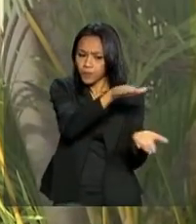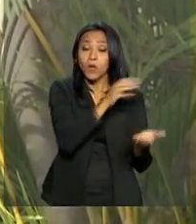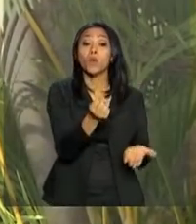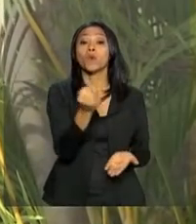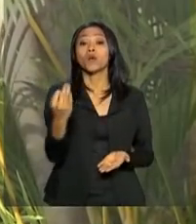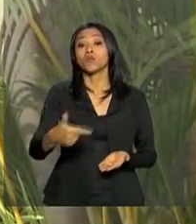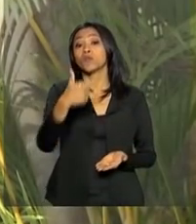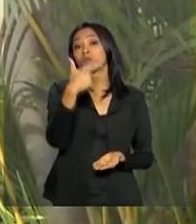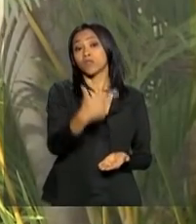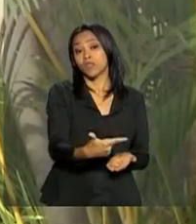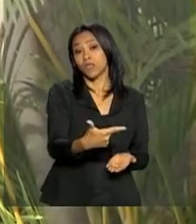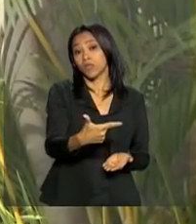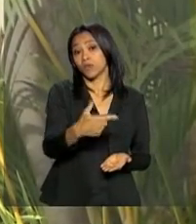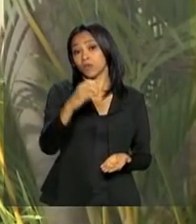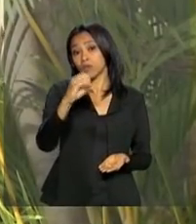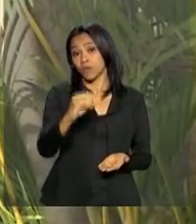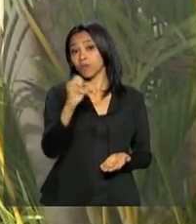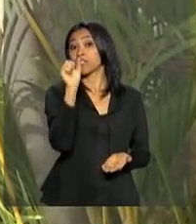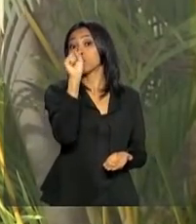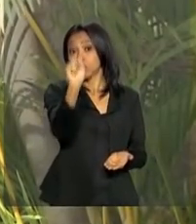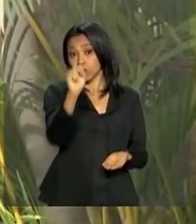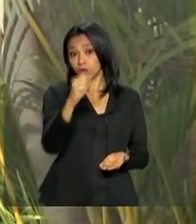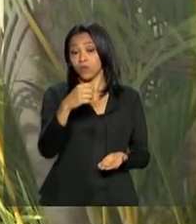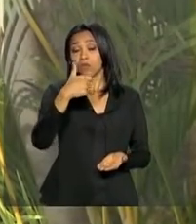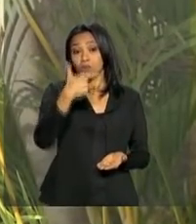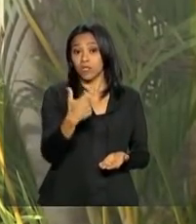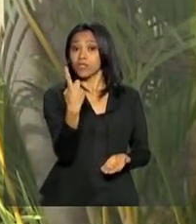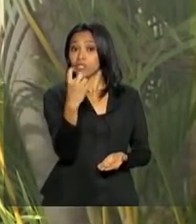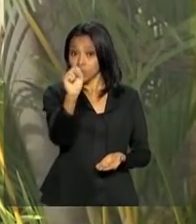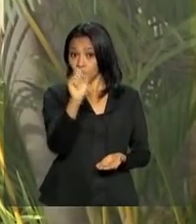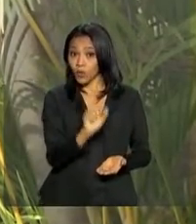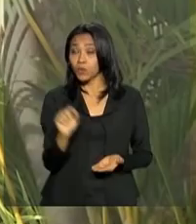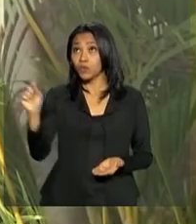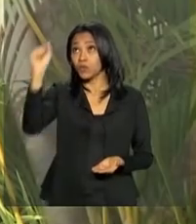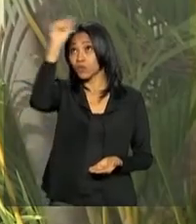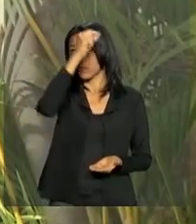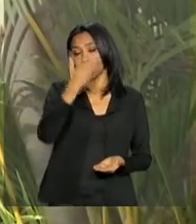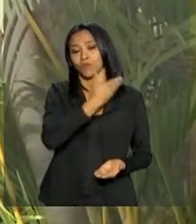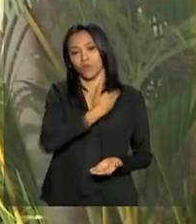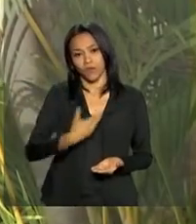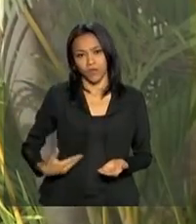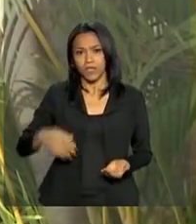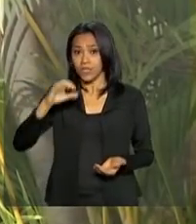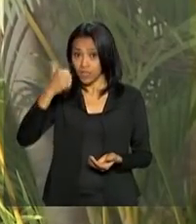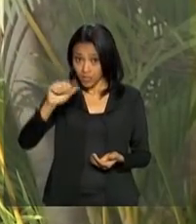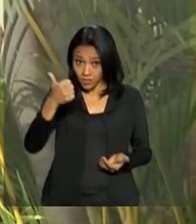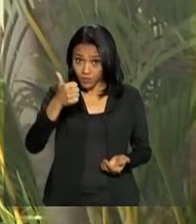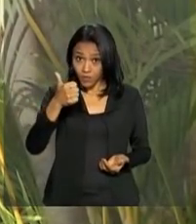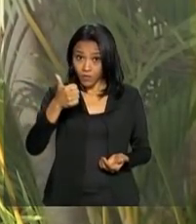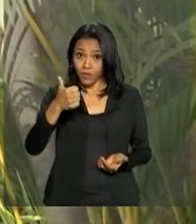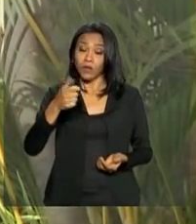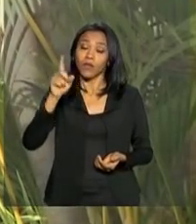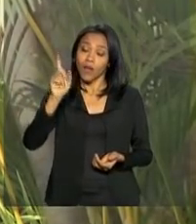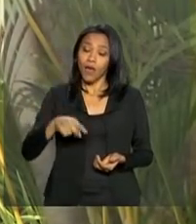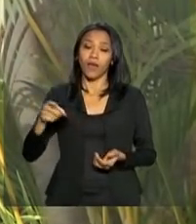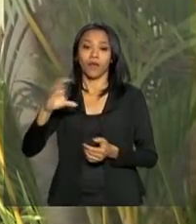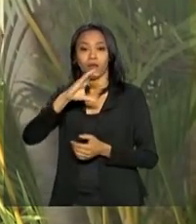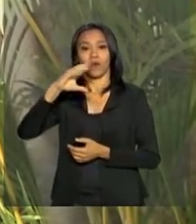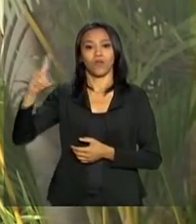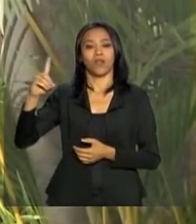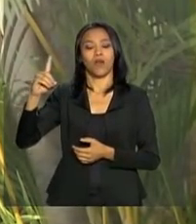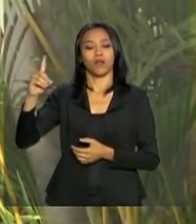218 bancos de alimentos 107 públicos e 111 administrados por organizações